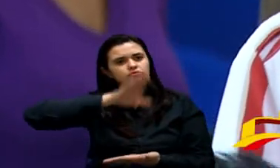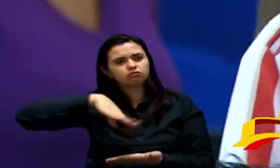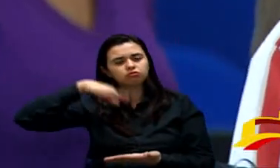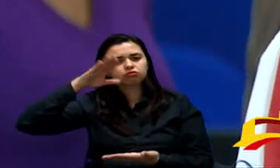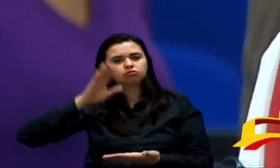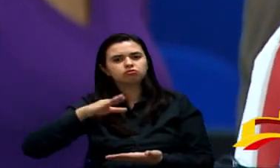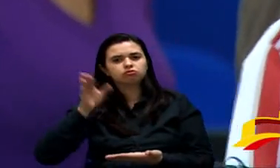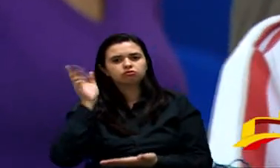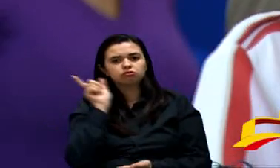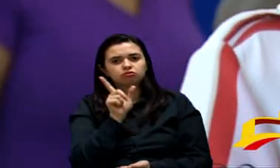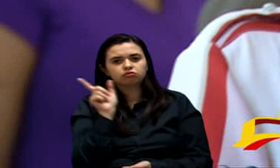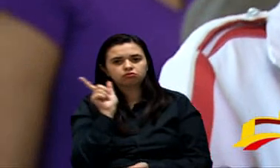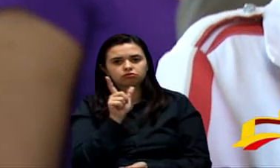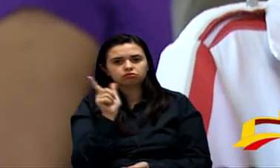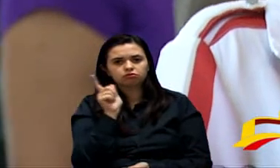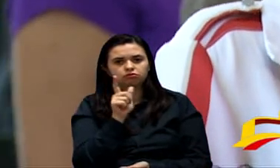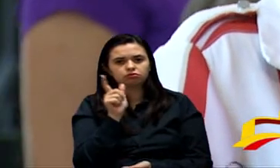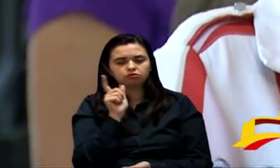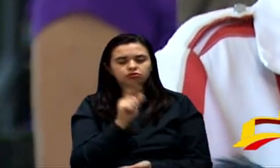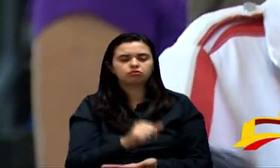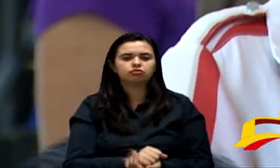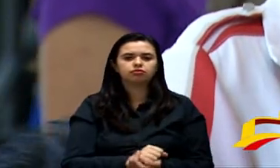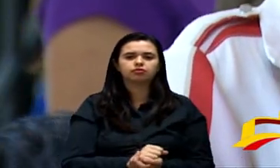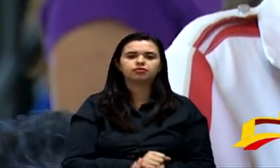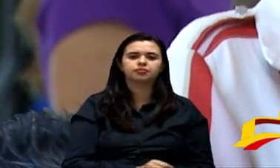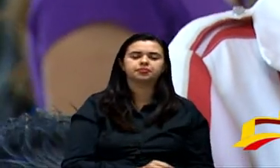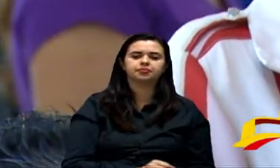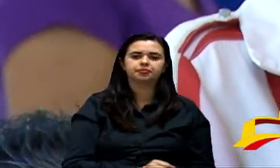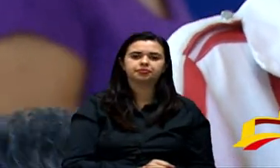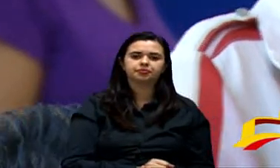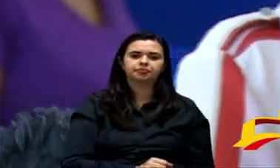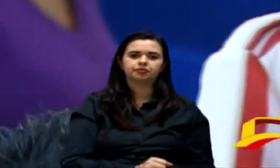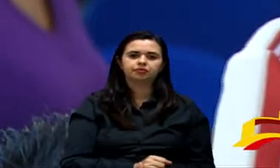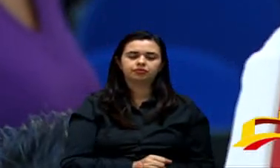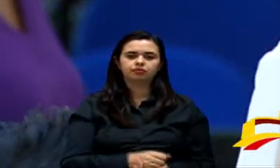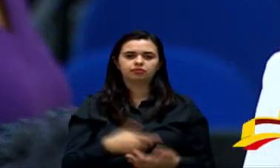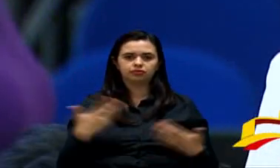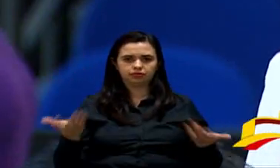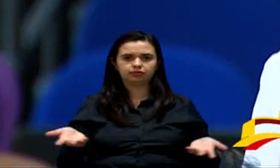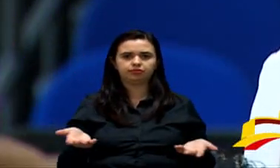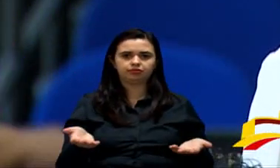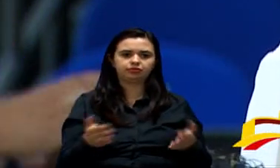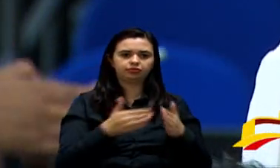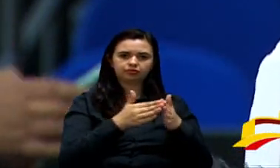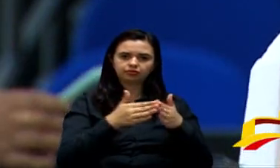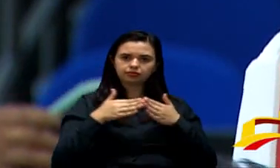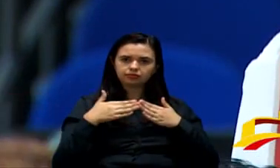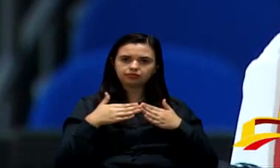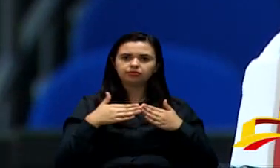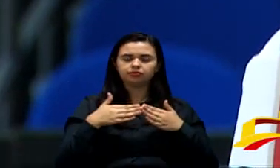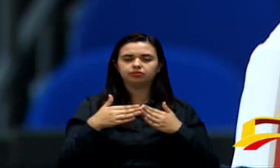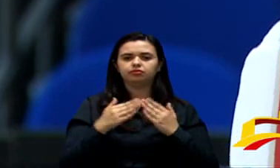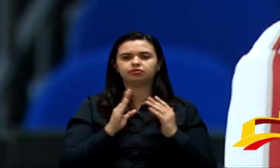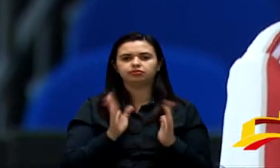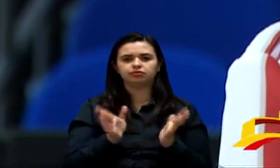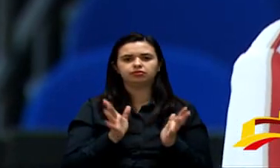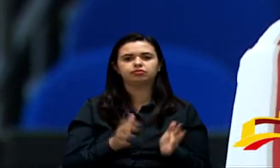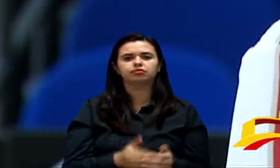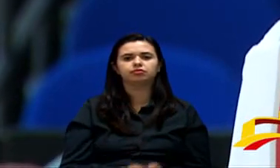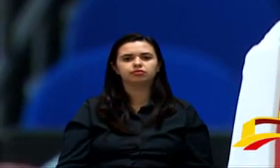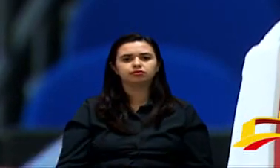nossa, esse espaço. Então, faço aqui essa solicitação e já,